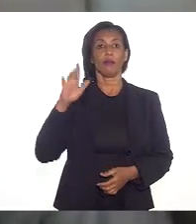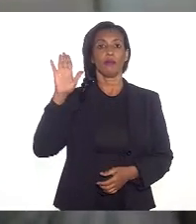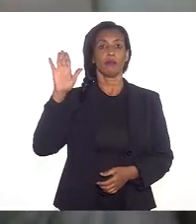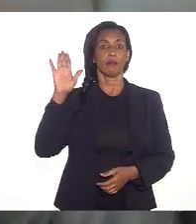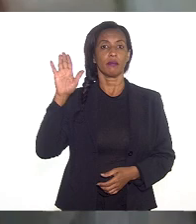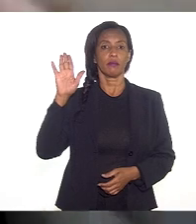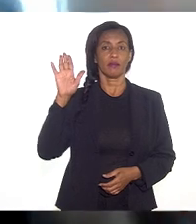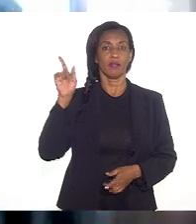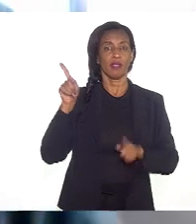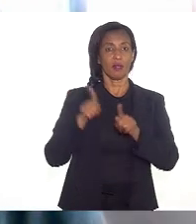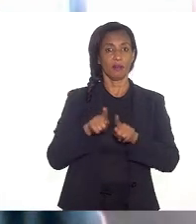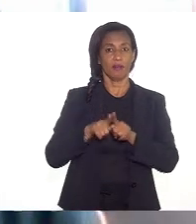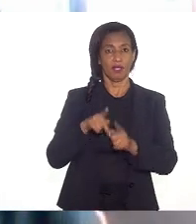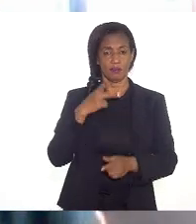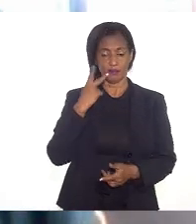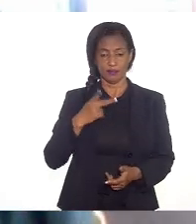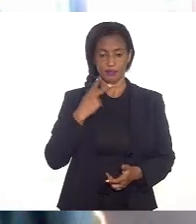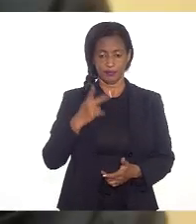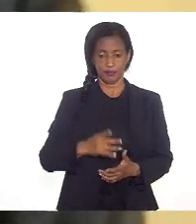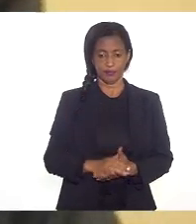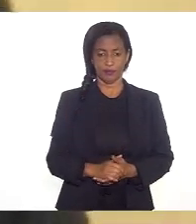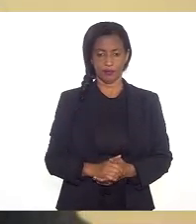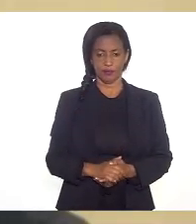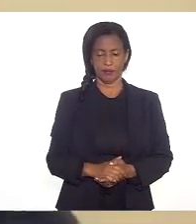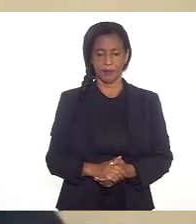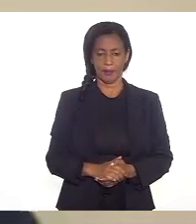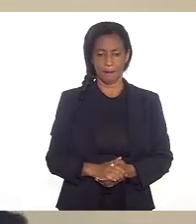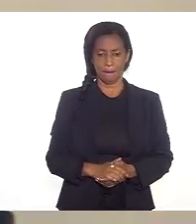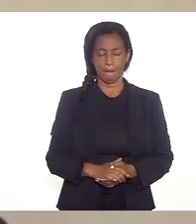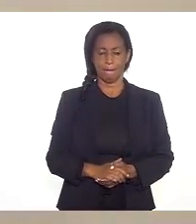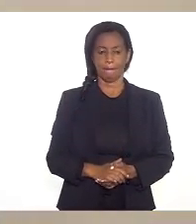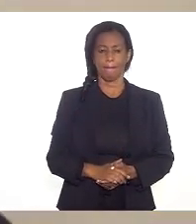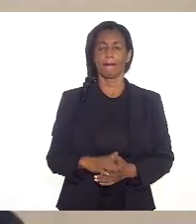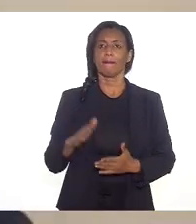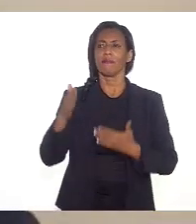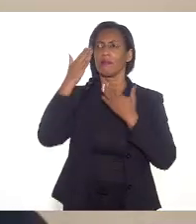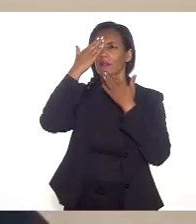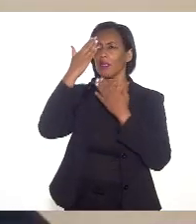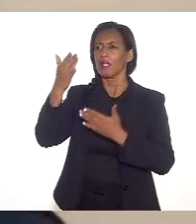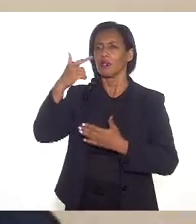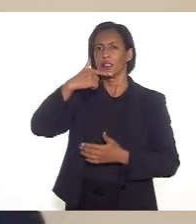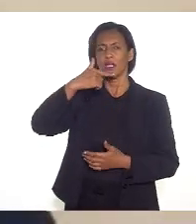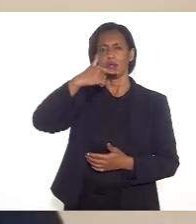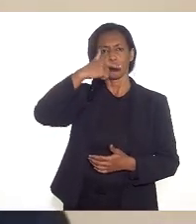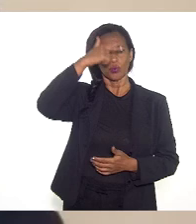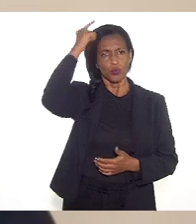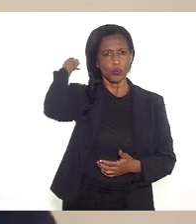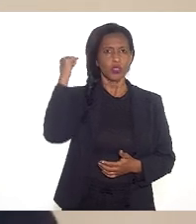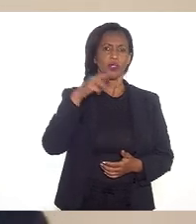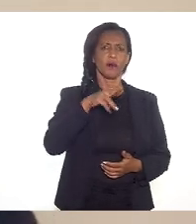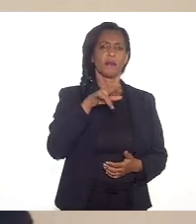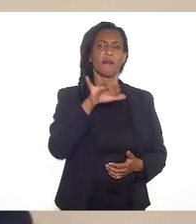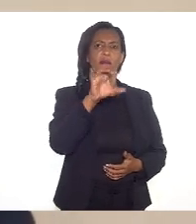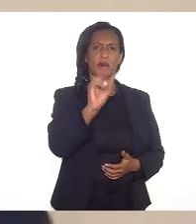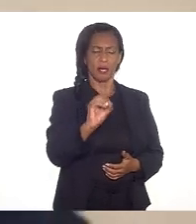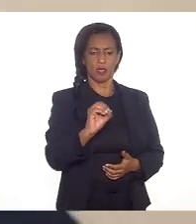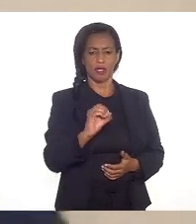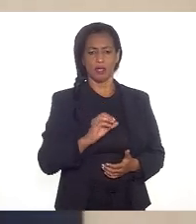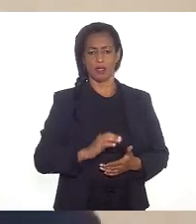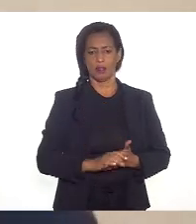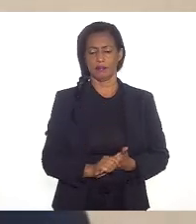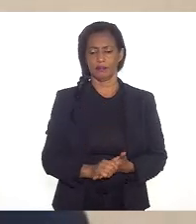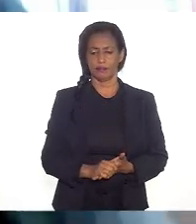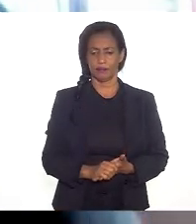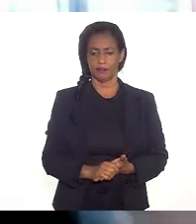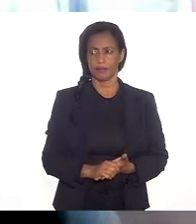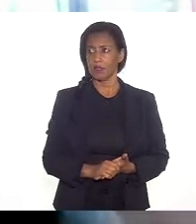pela ordem aqui. Eu vou... deputado Luiz Paulo, agradeço. Eu vou passar para o deputado Domingos, vamos encerrar meio-dia. Deputado Isso,